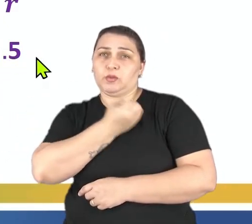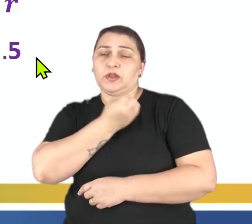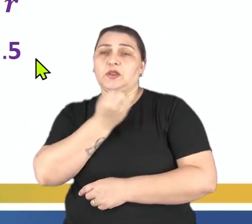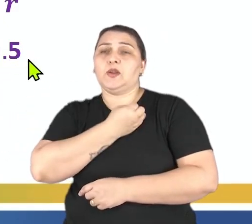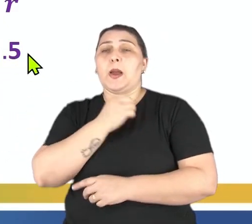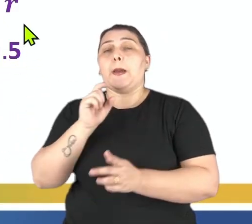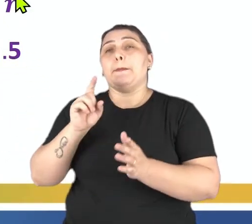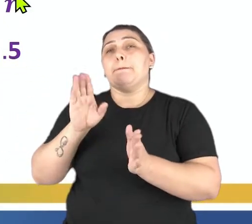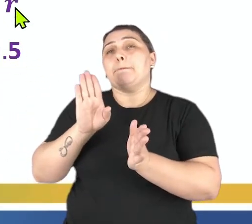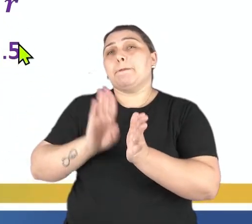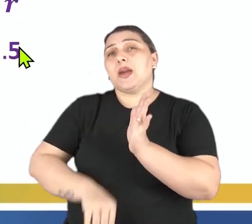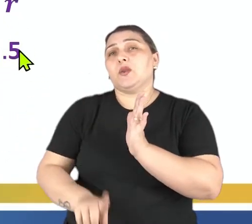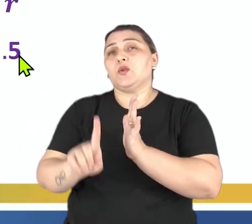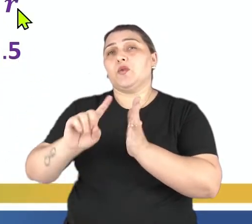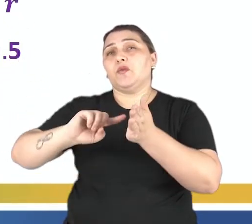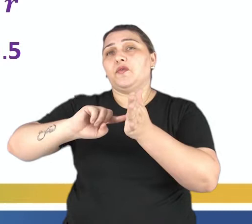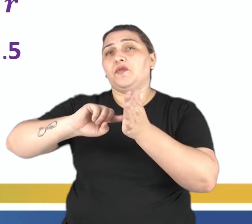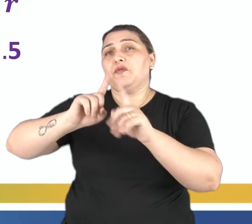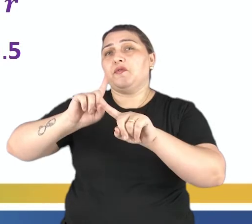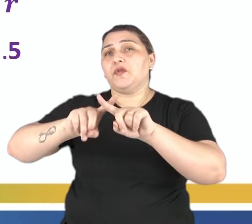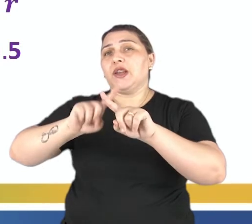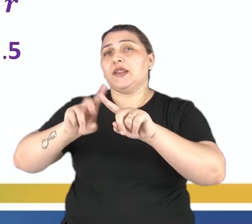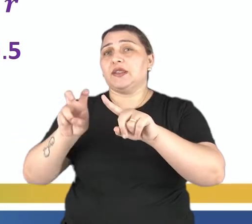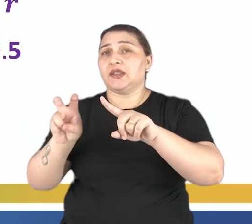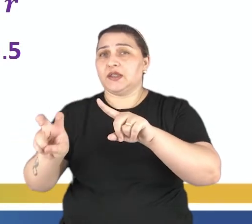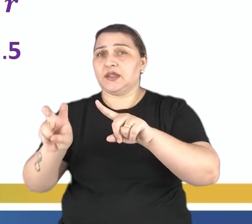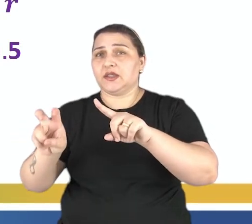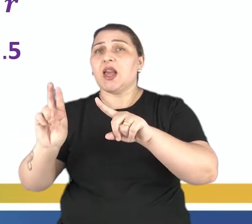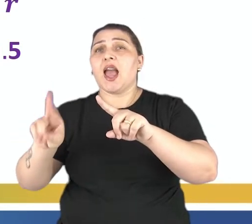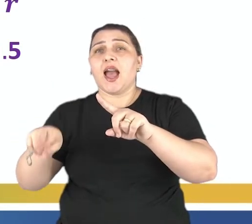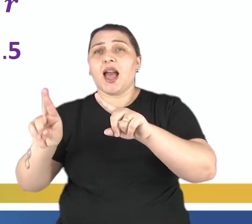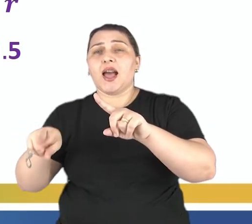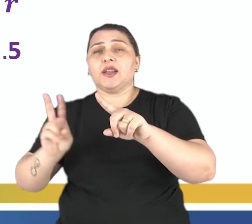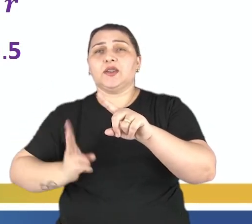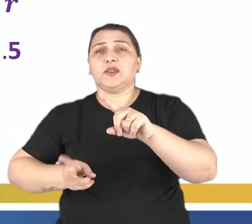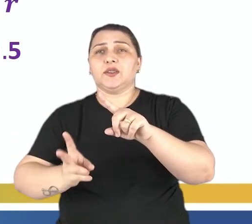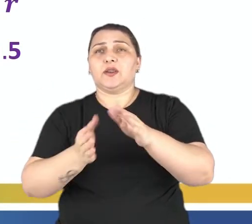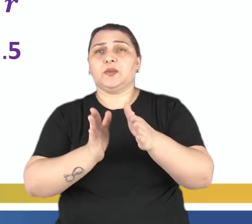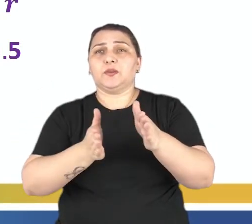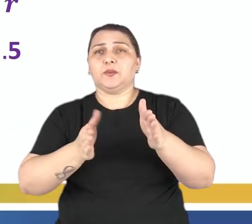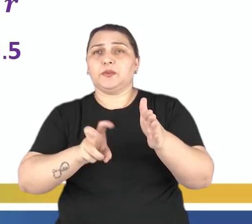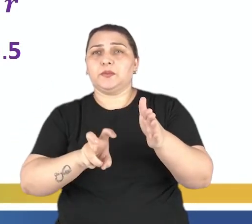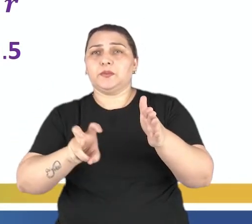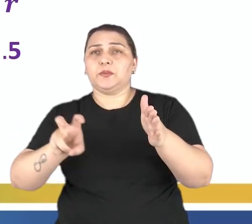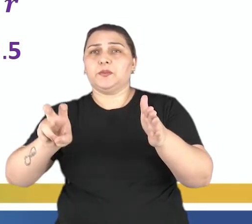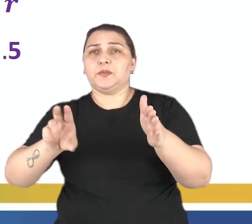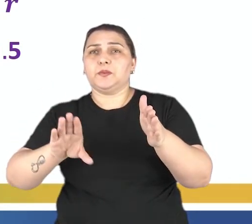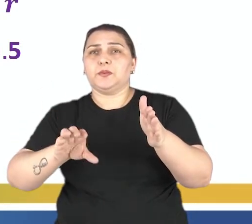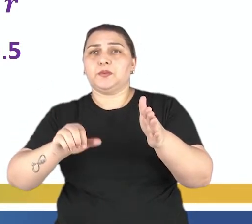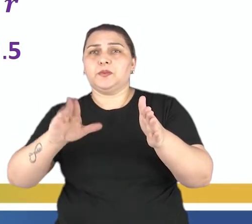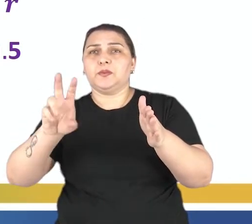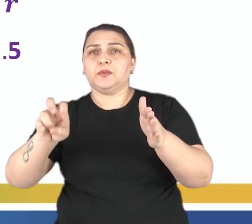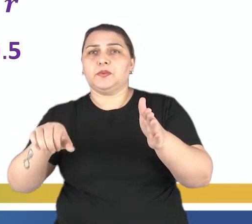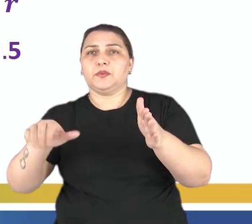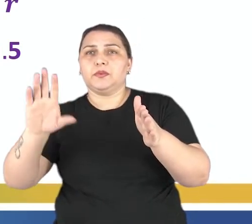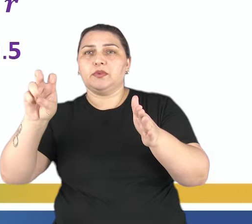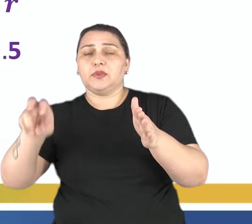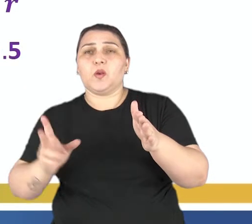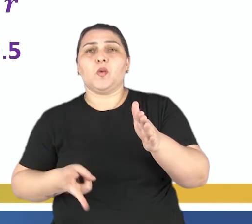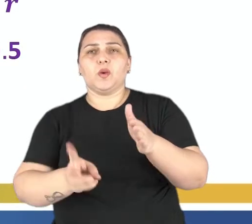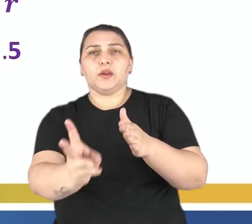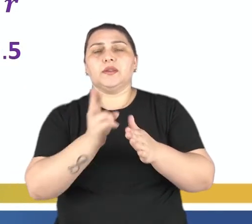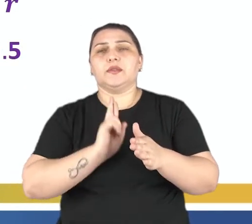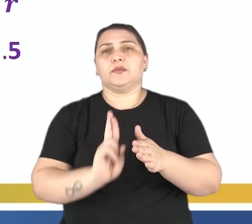1 vezes a razão, que no caso é 5, tendo em vista que a nossa sequência aumenta de 5 em 5. Bem, dando